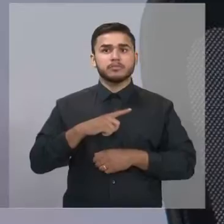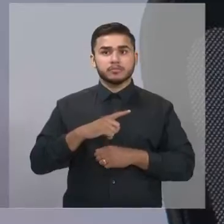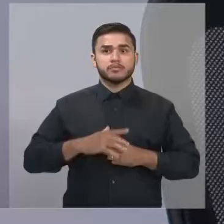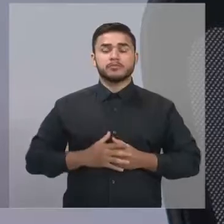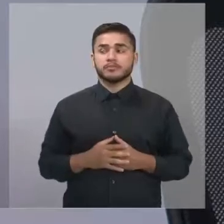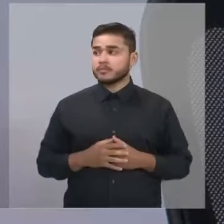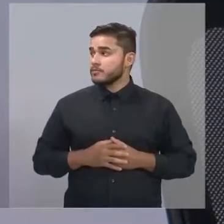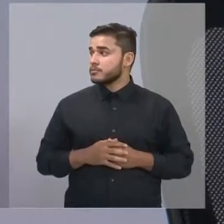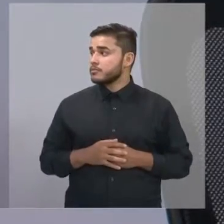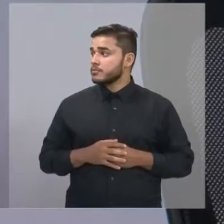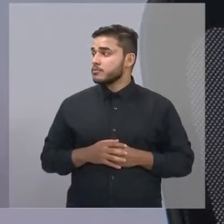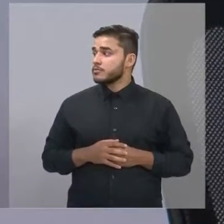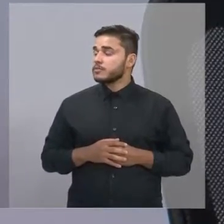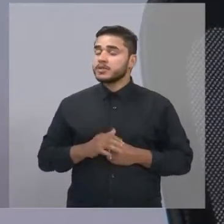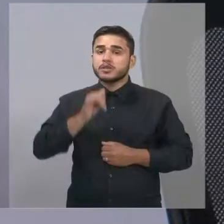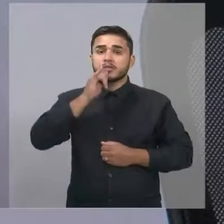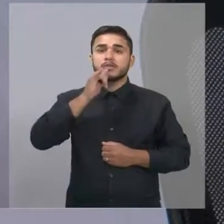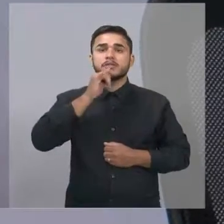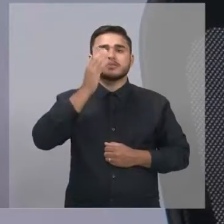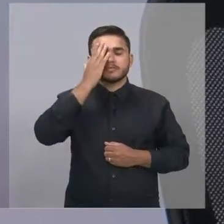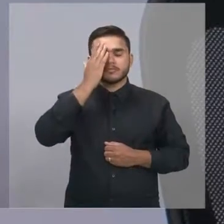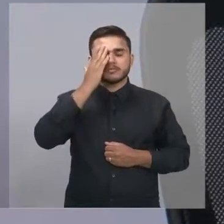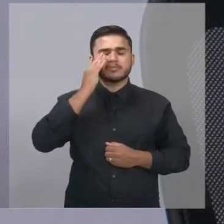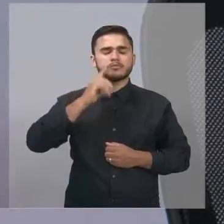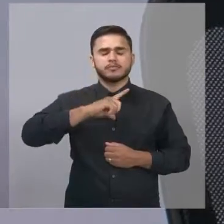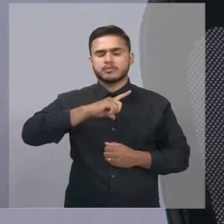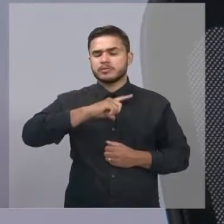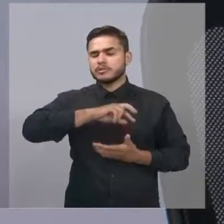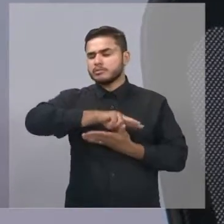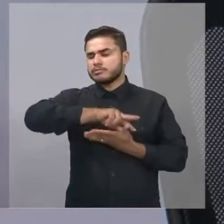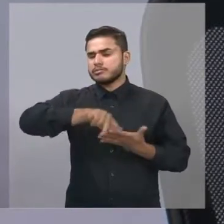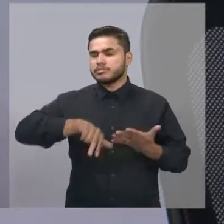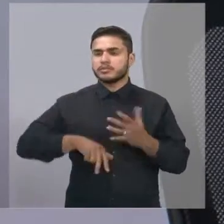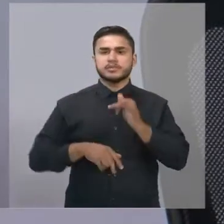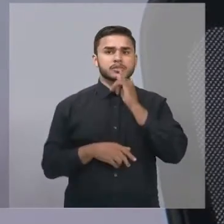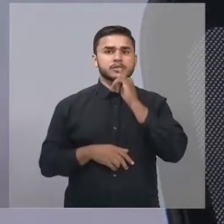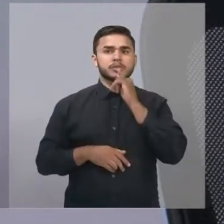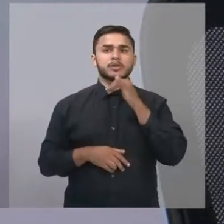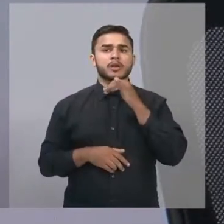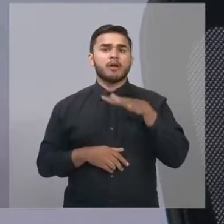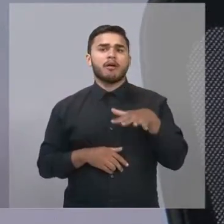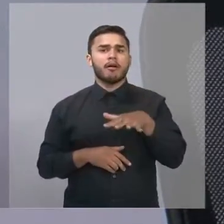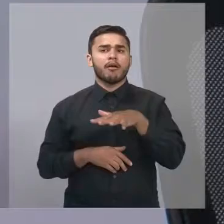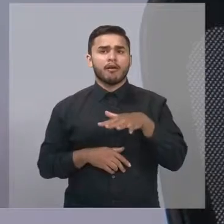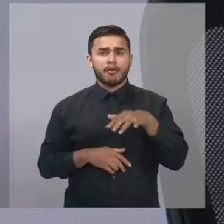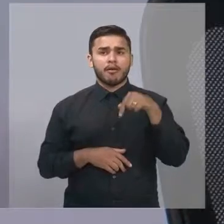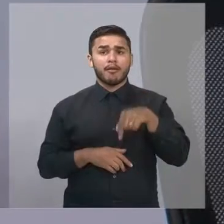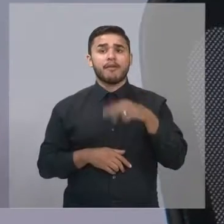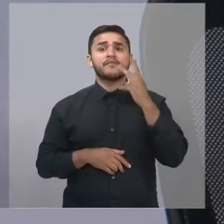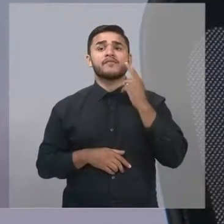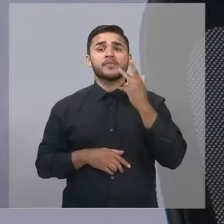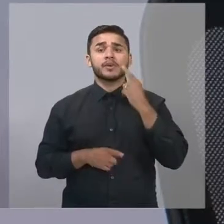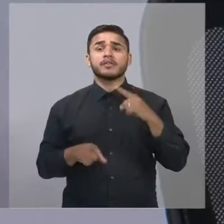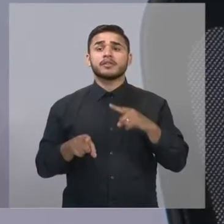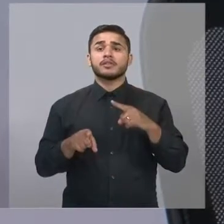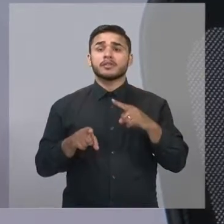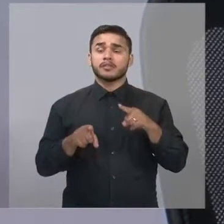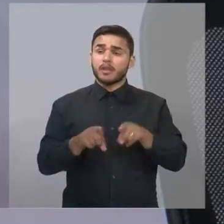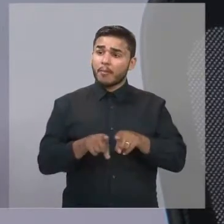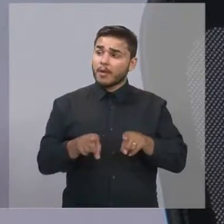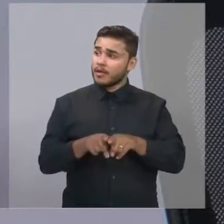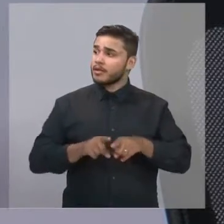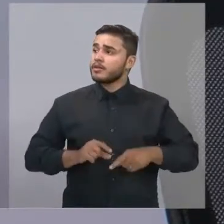moral. Por outro lado, a gente pode pensar numa série de questões que estão ocorrendo com esse campo, como aconteceu recentemente aqui em Fortaleza, né? O